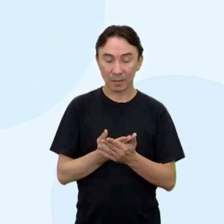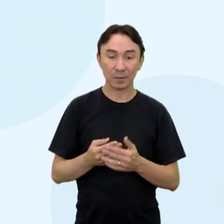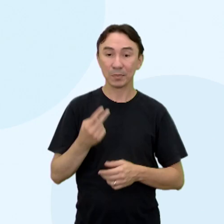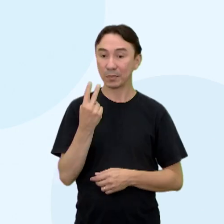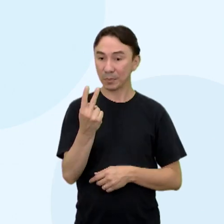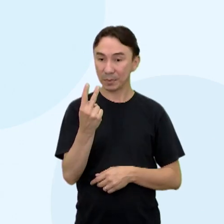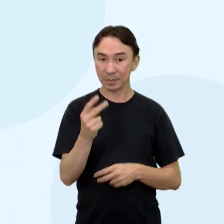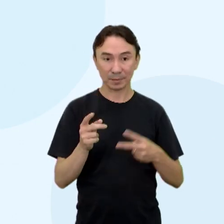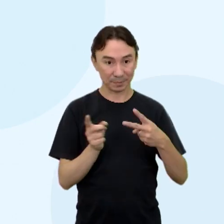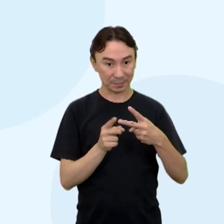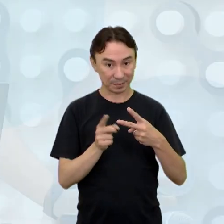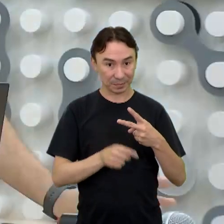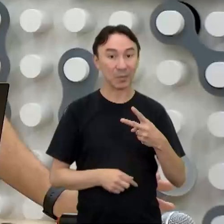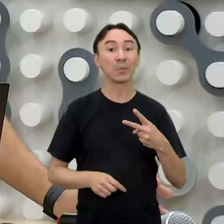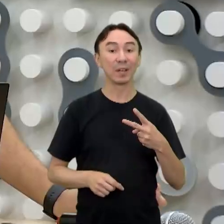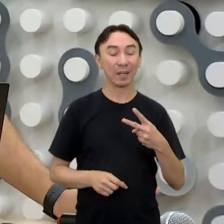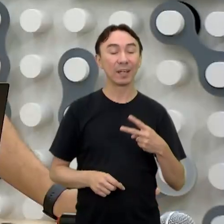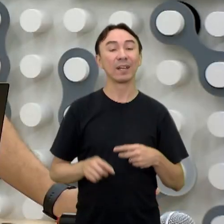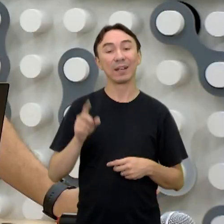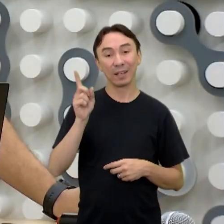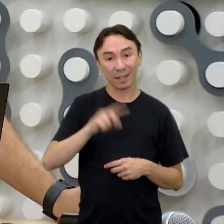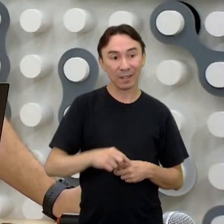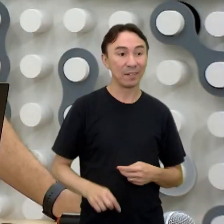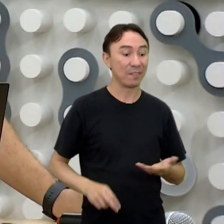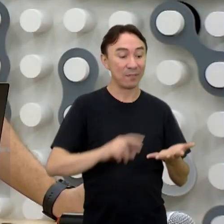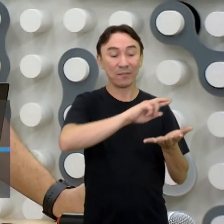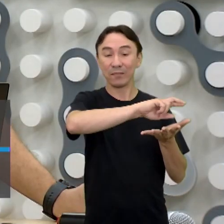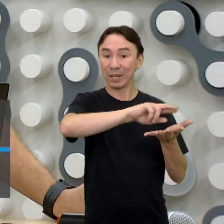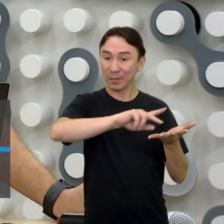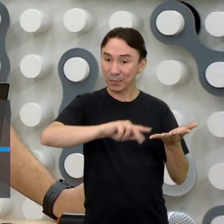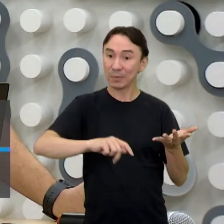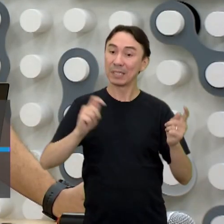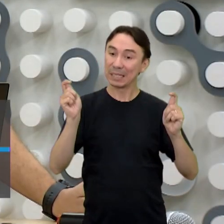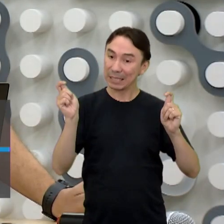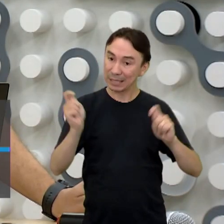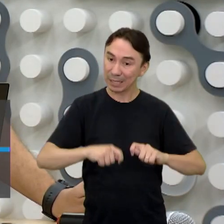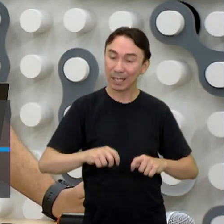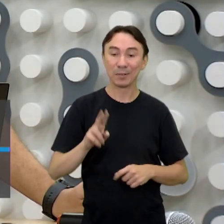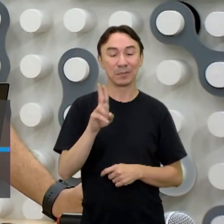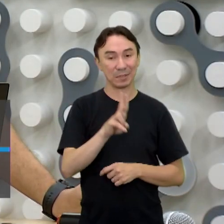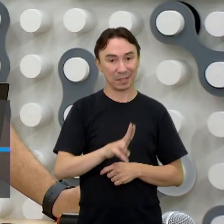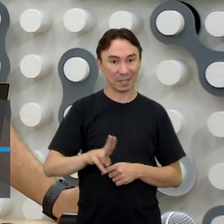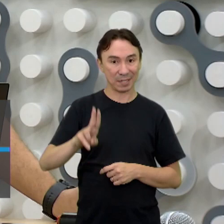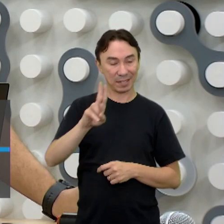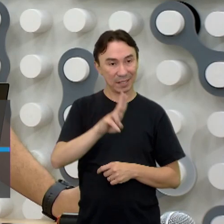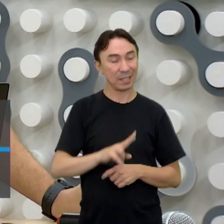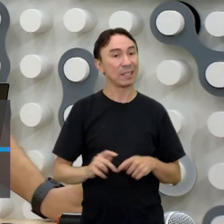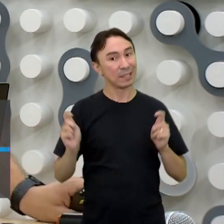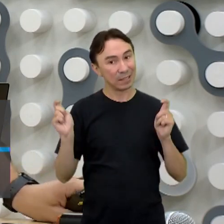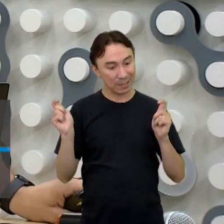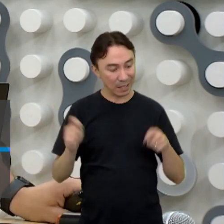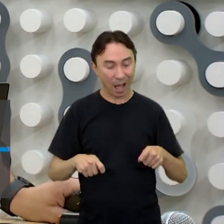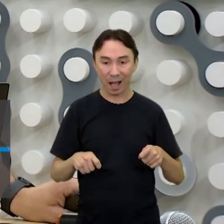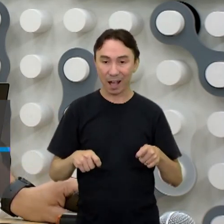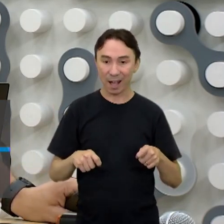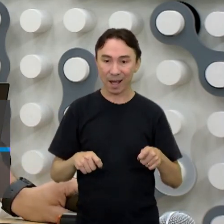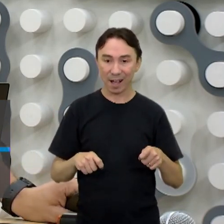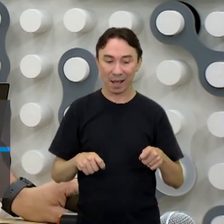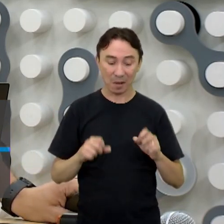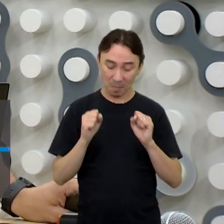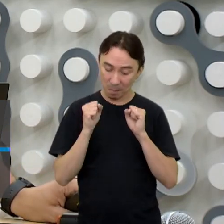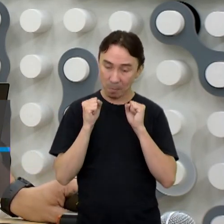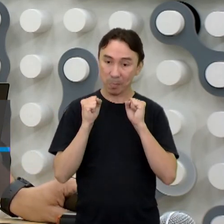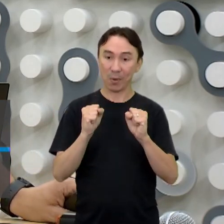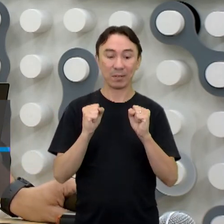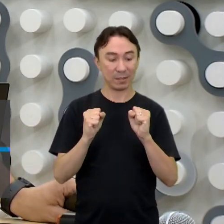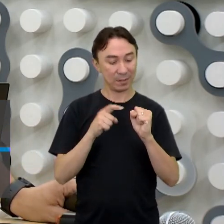utilizar, certo? Então, notem bem, recursos que podemos, não quer dizer que temos de utilizar, ou seja, esse poder, que é